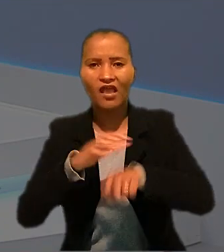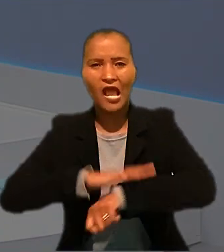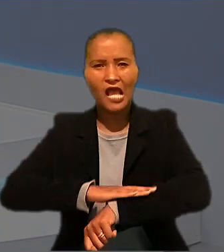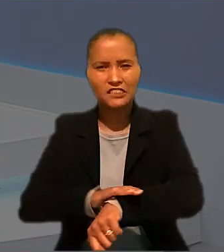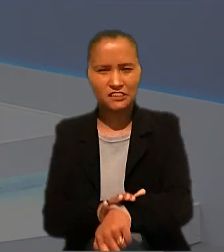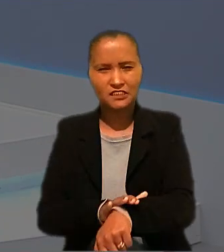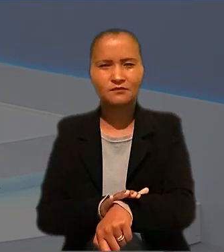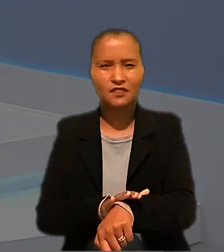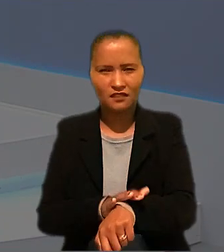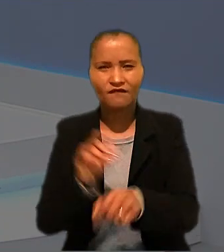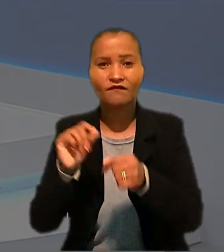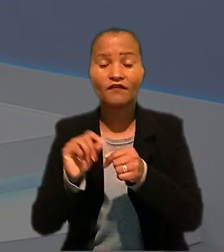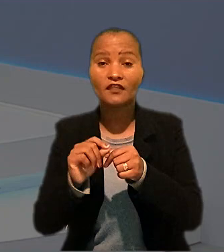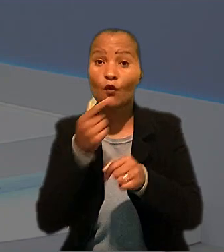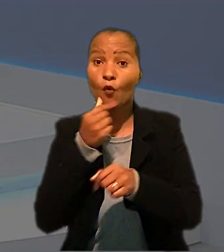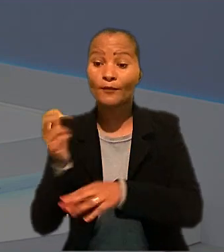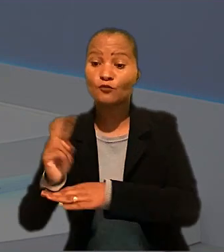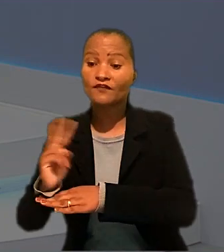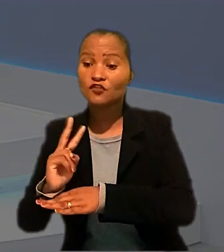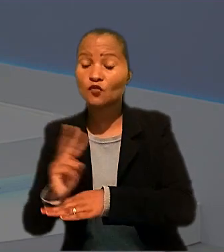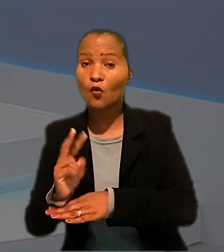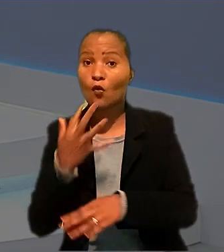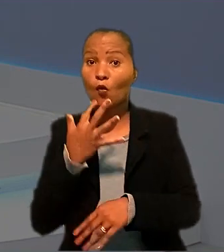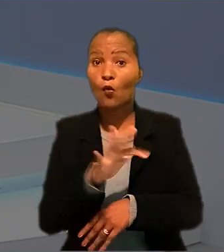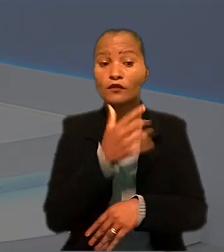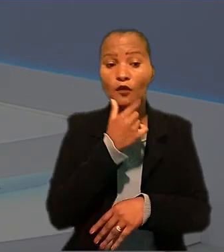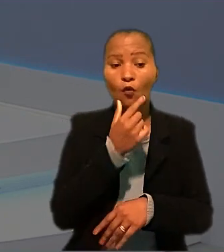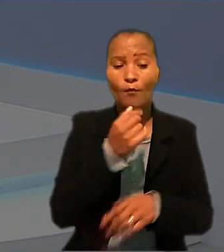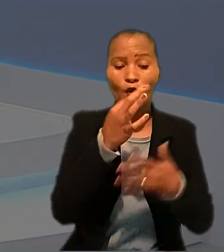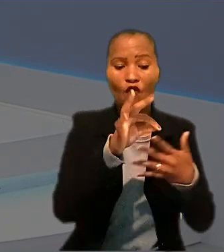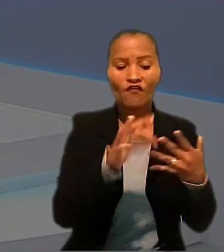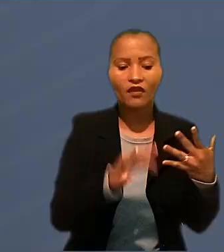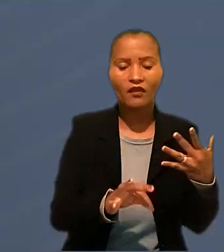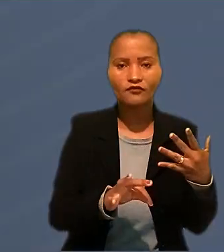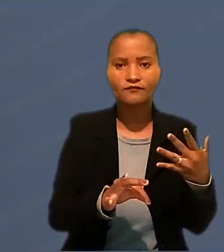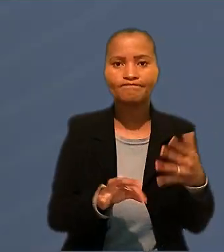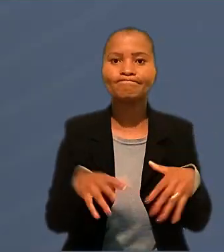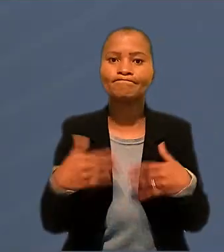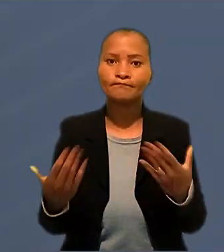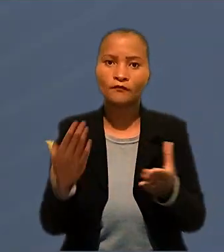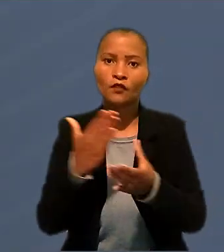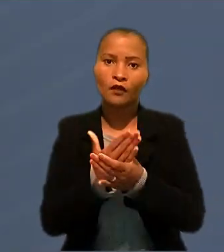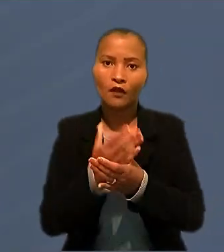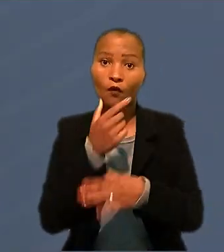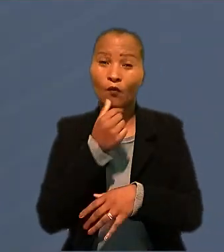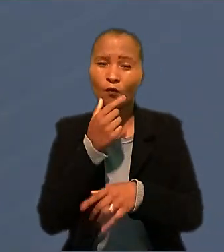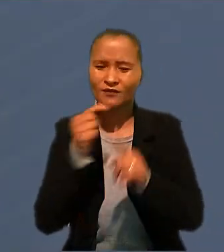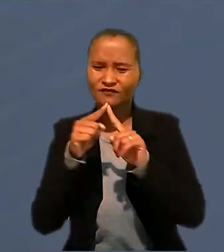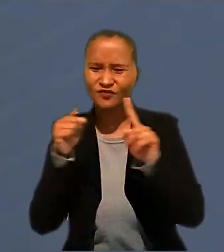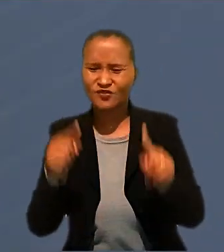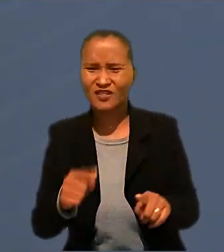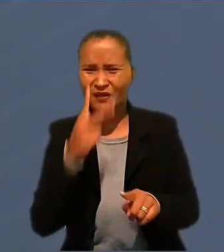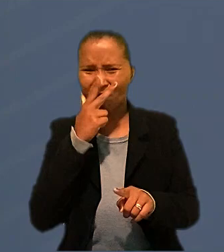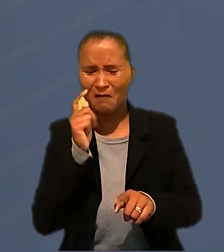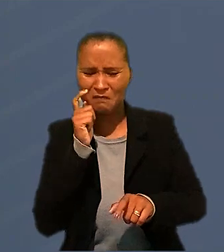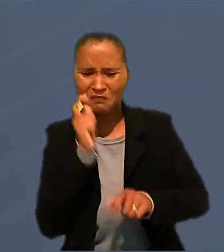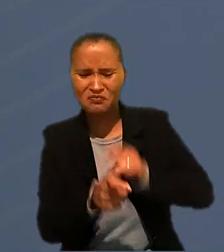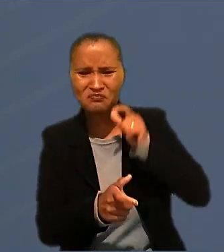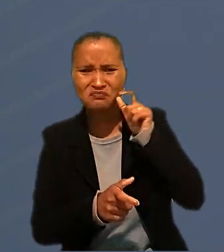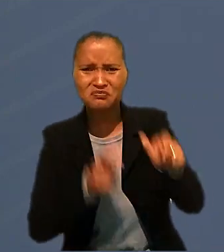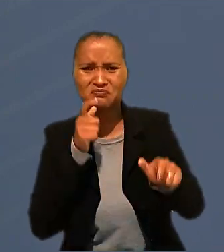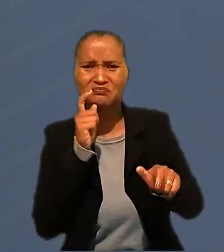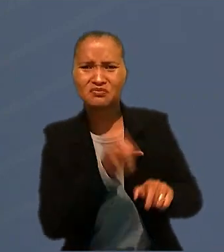por ofensas racistas cometidas por um supervisor contra um conferente. De acordo com o processo, o empregado era tratado